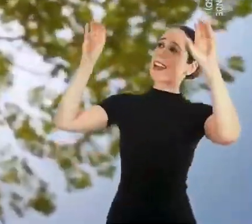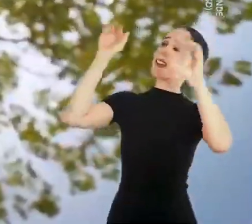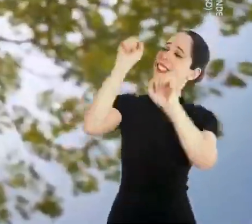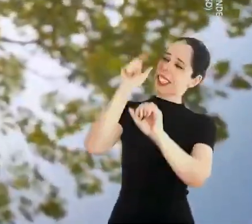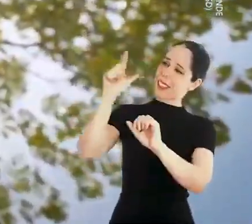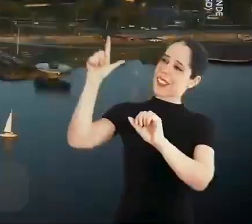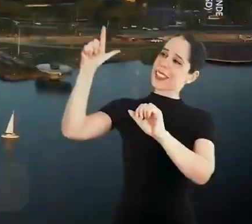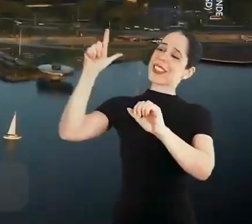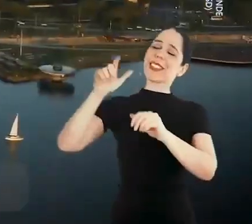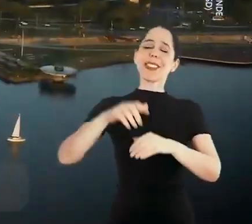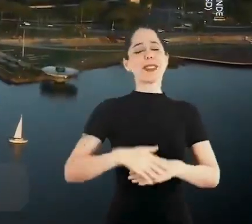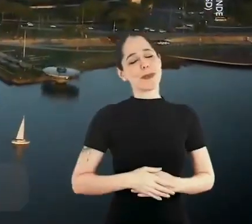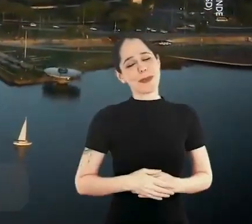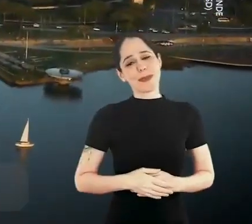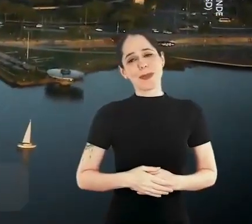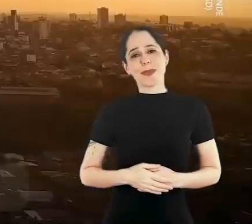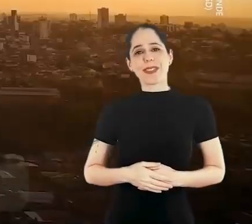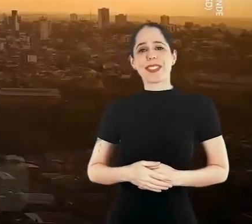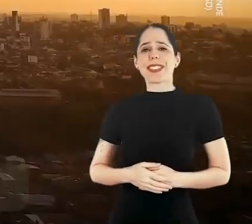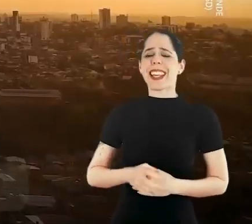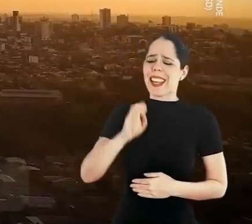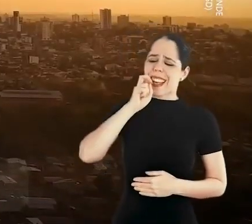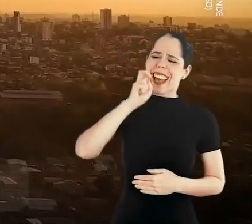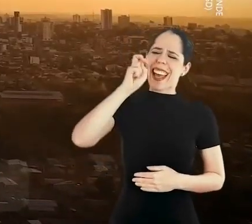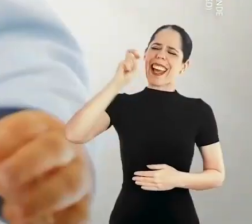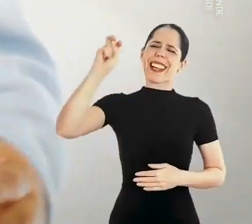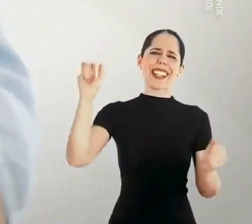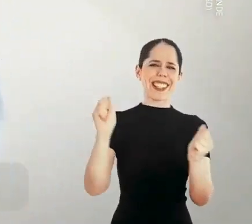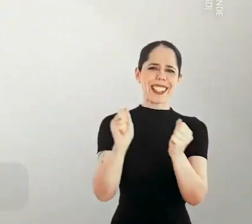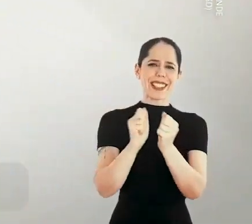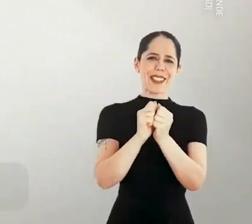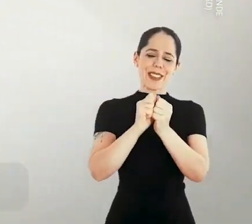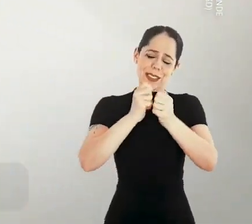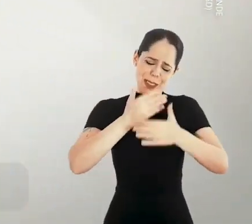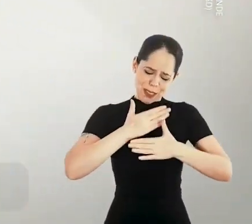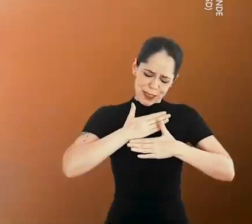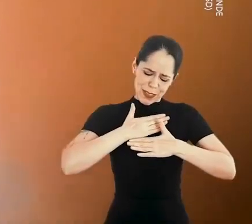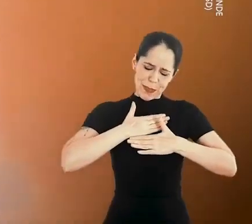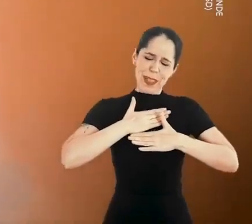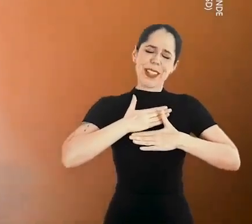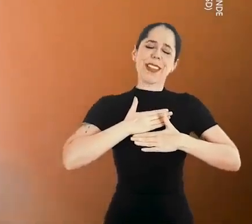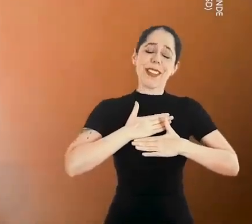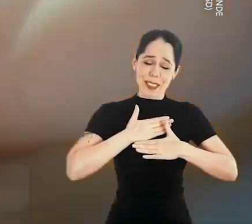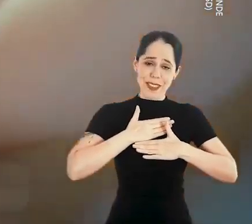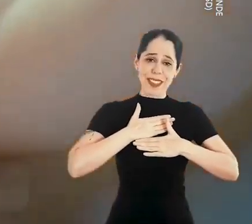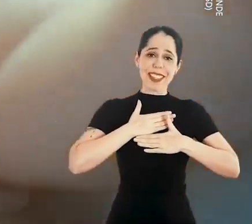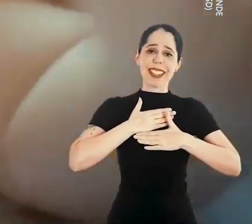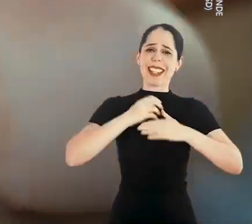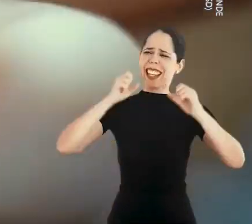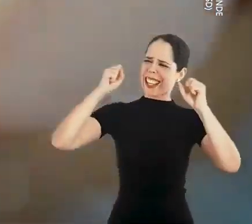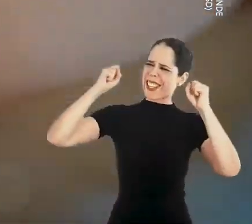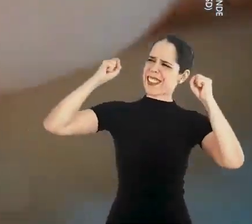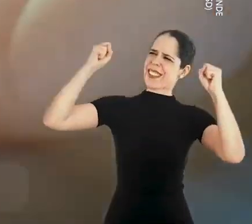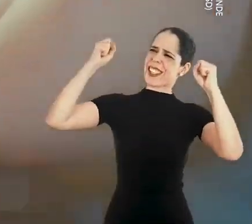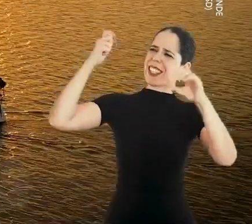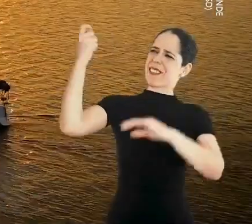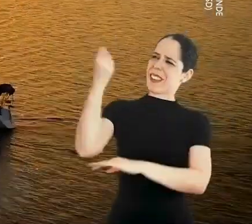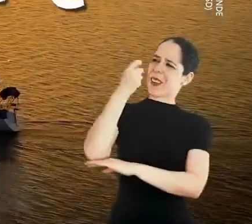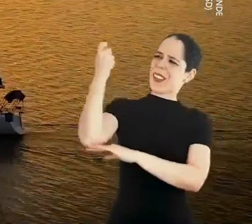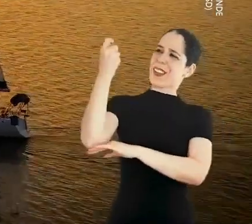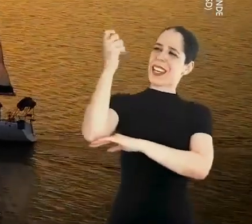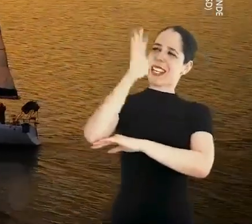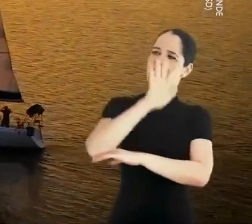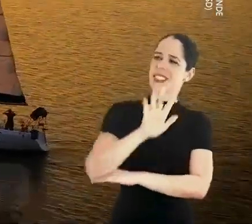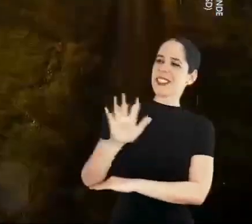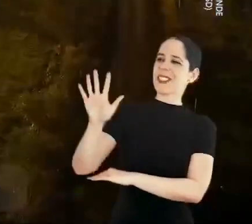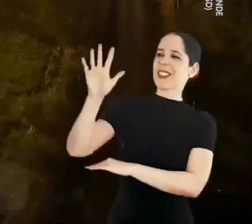olha para o céu azul e grita junto comigo: